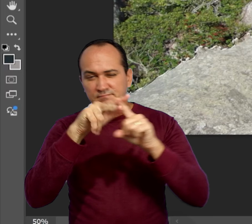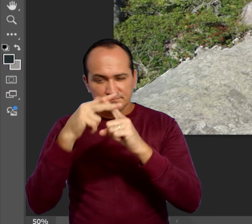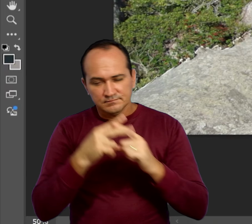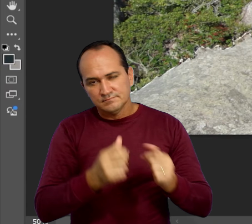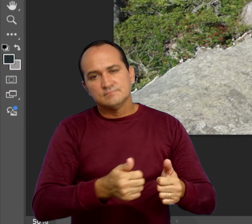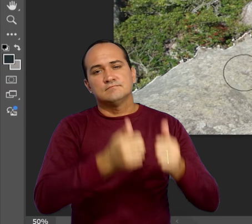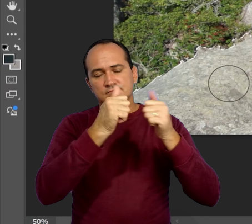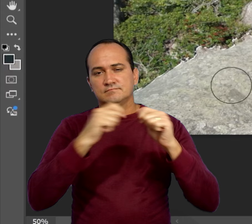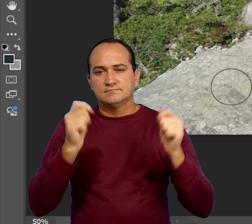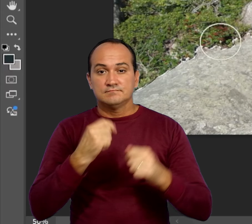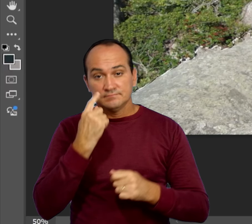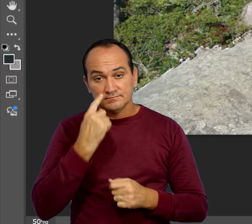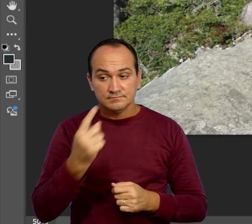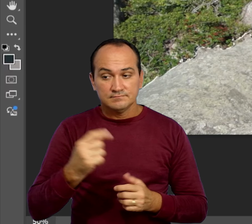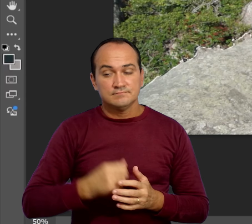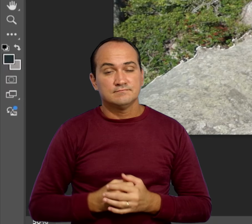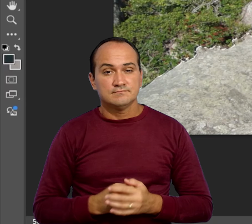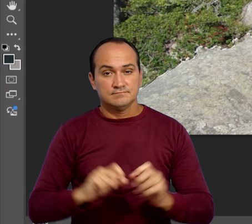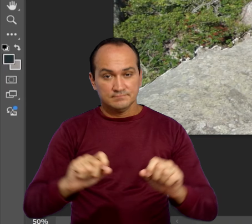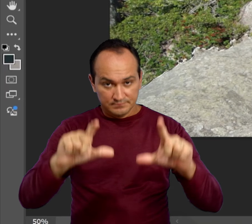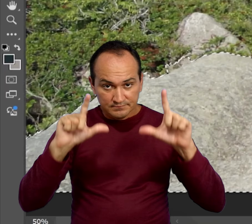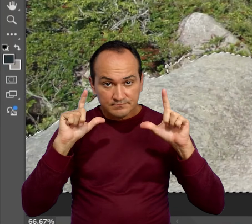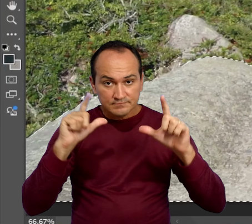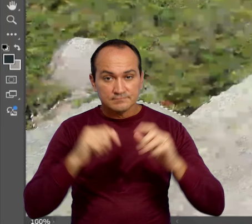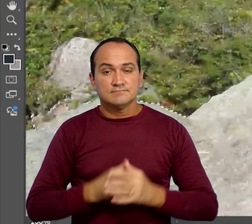posso depois melhorar um pouco, como aqui, ó.